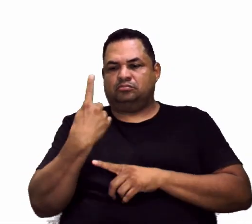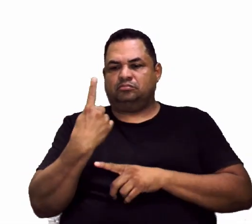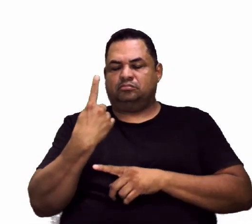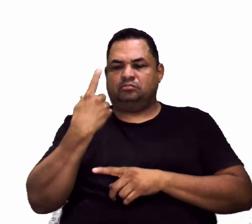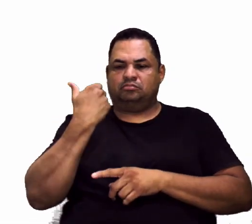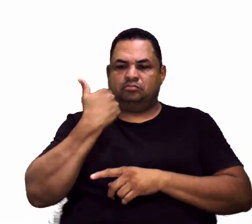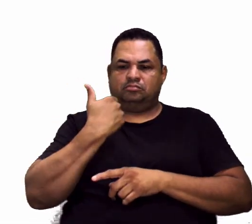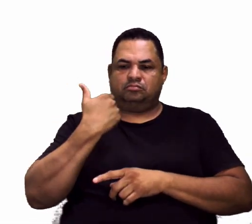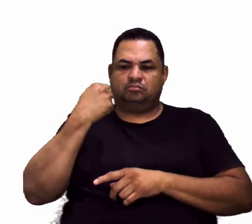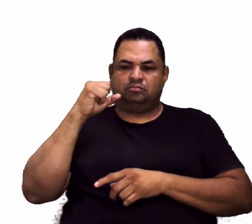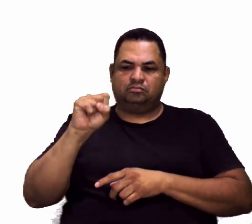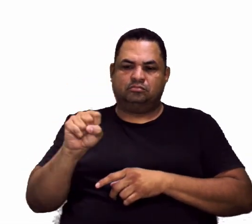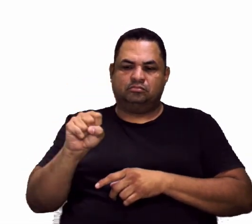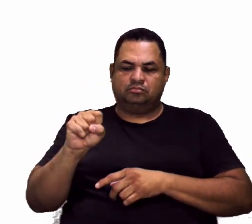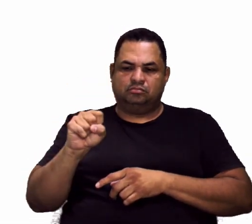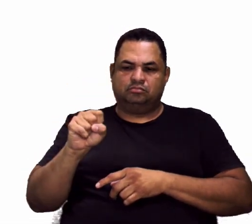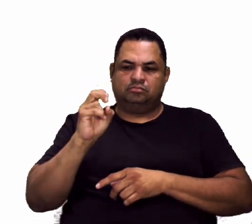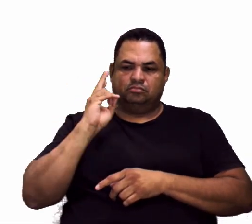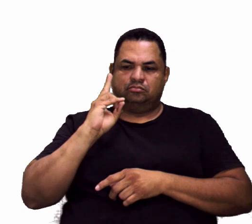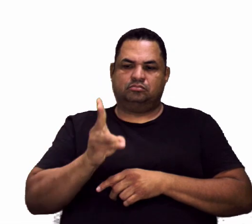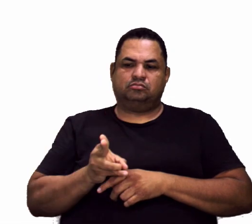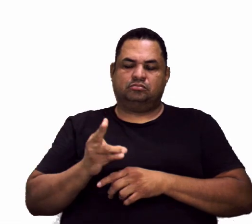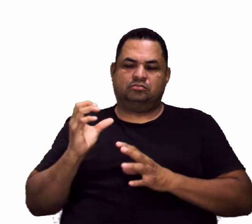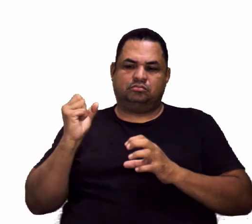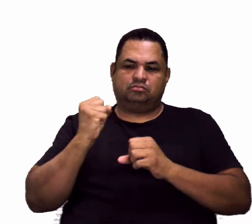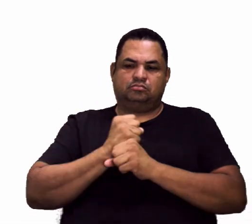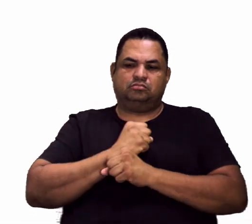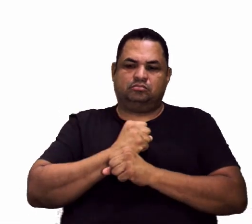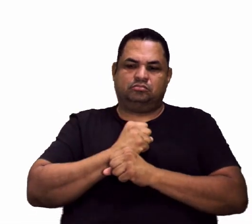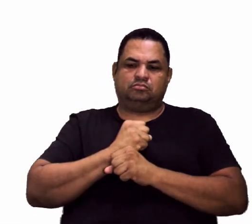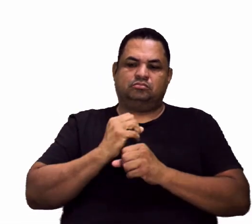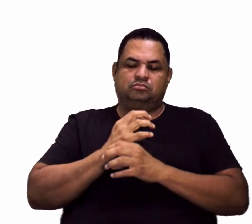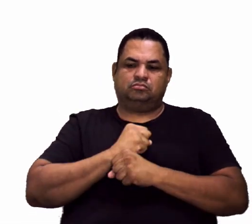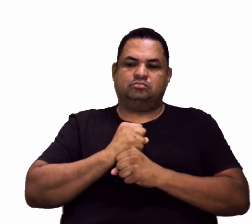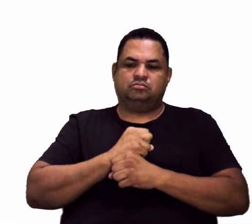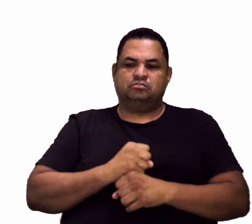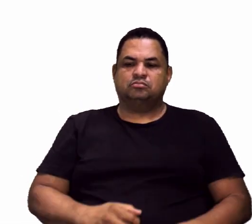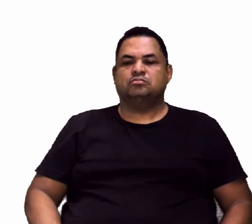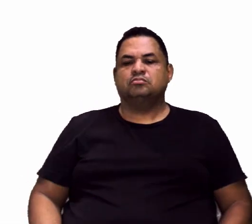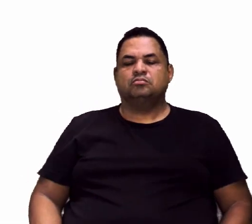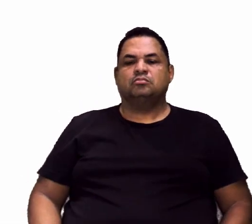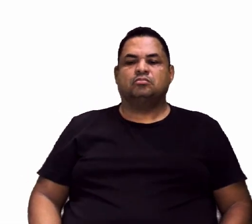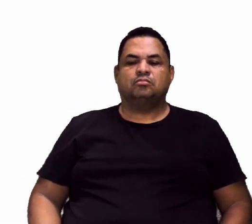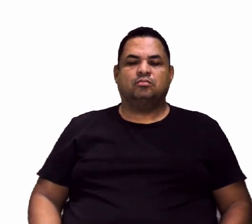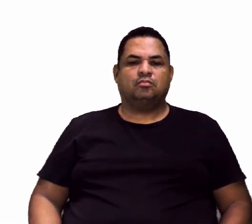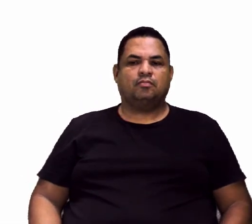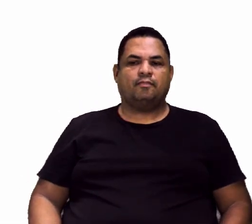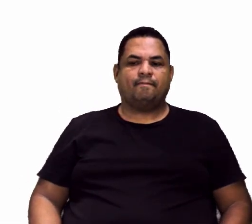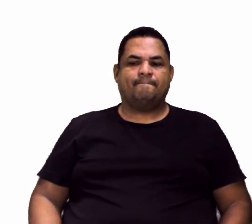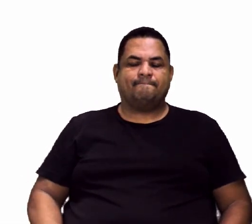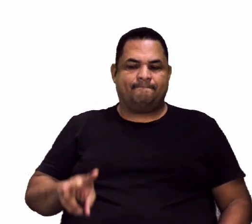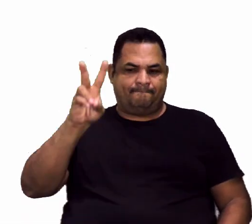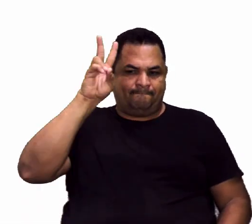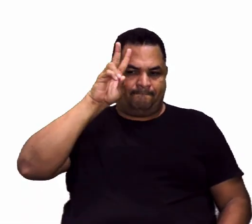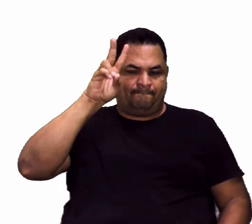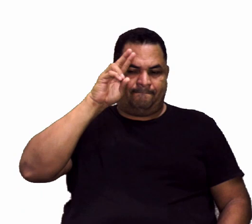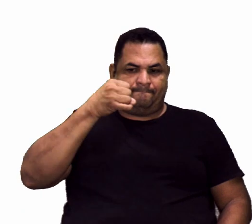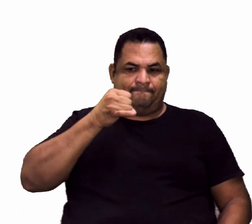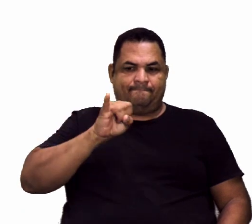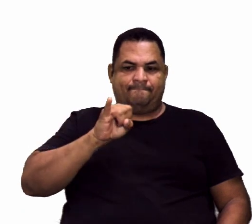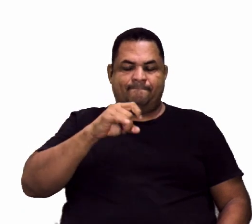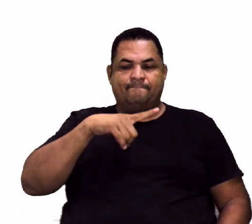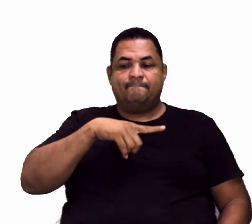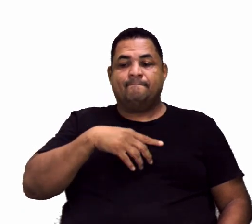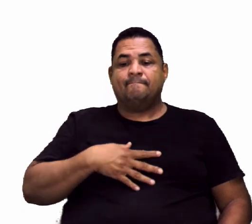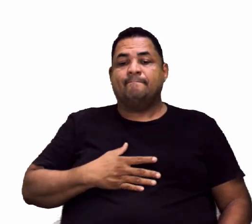1 igual a 18 elétrons, meus caros. Então, lembrando que se fosse